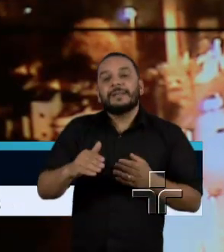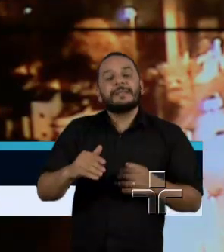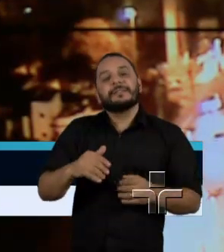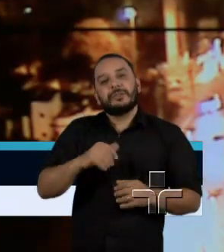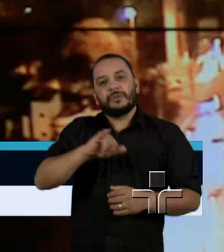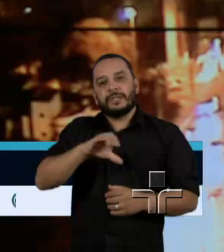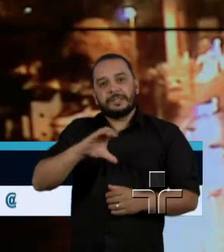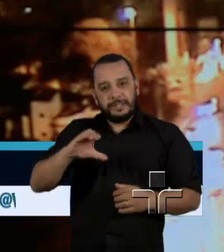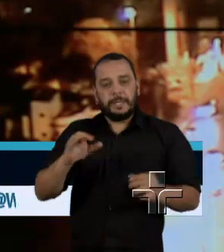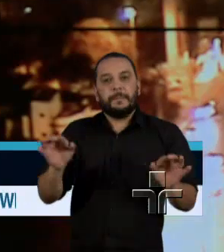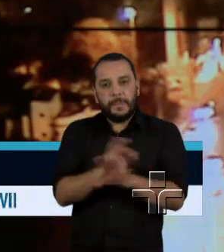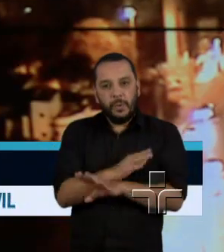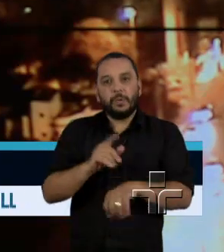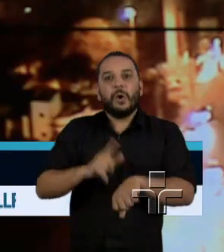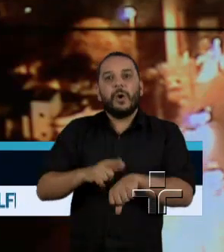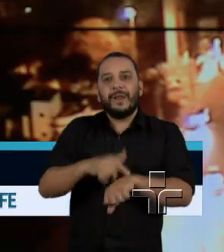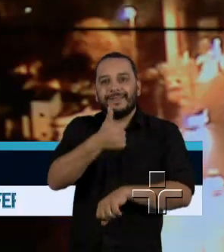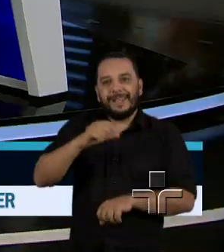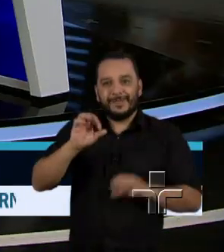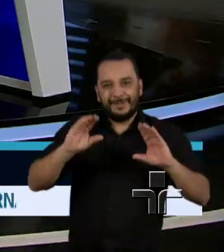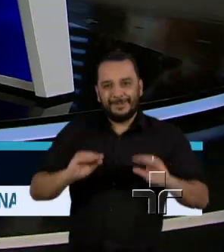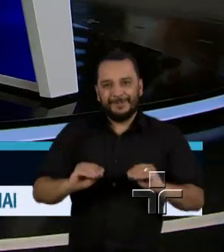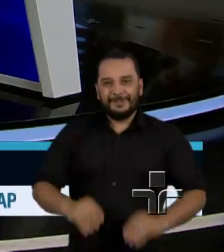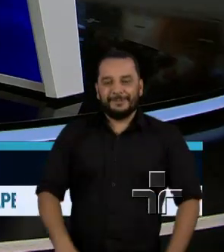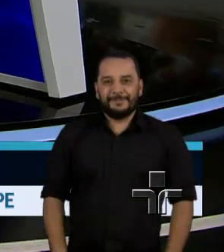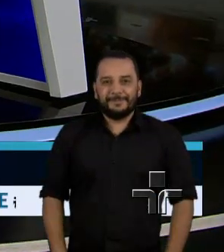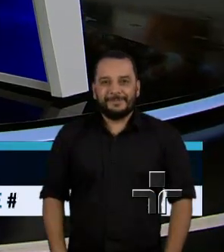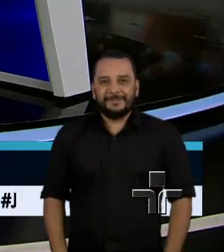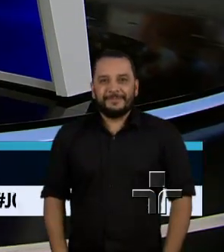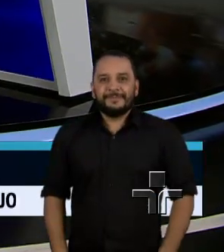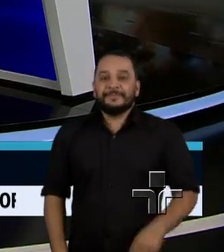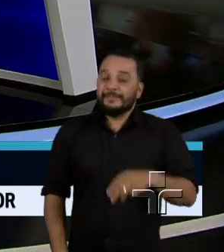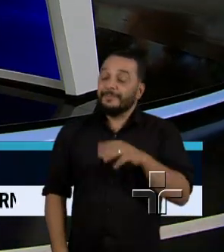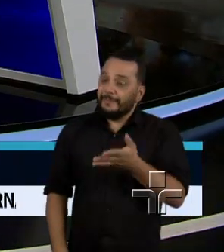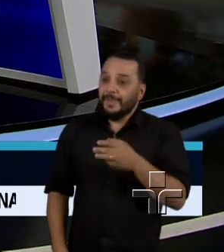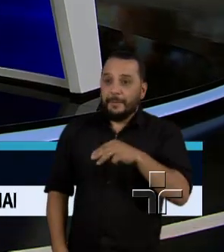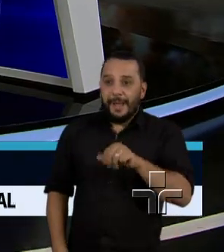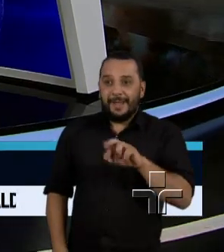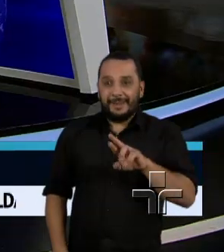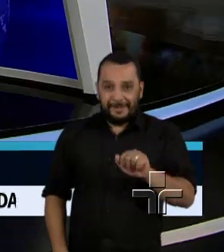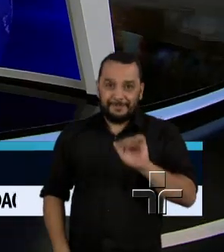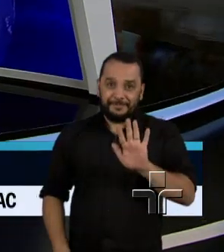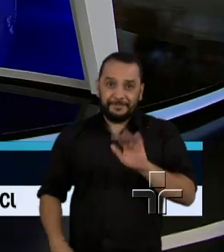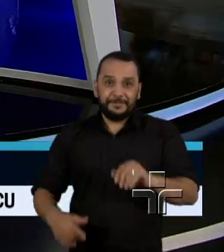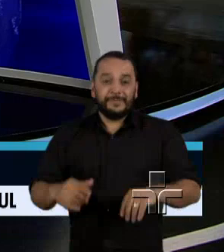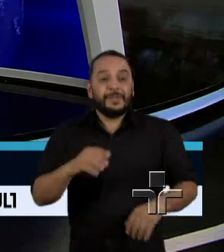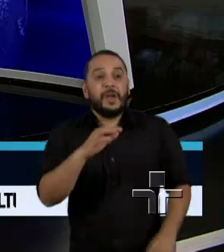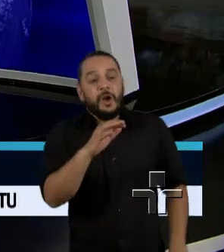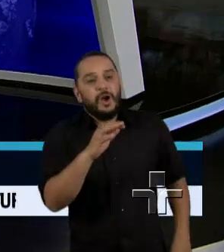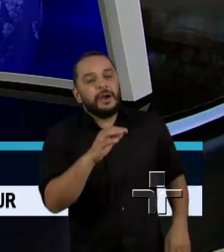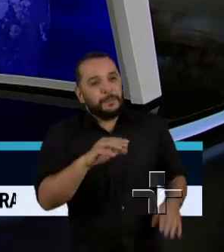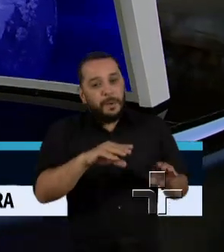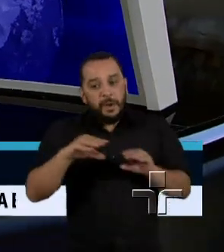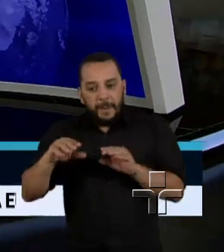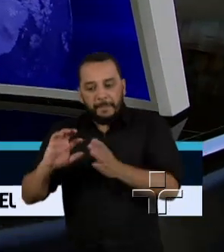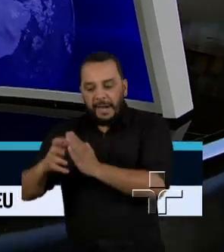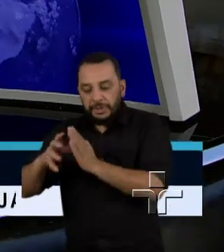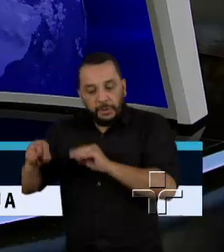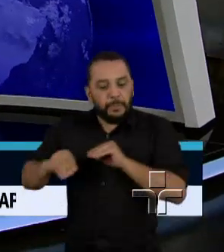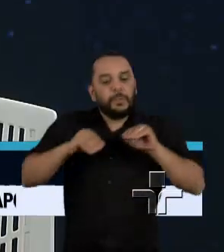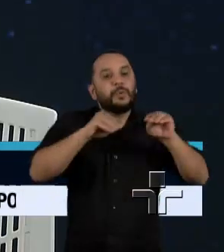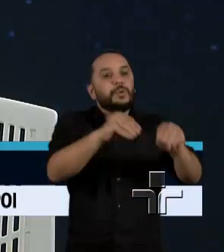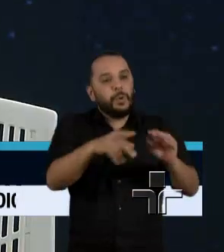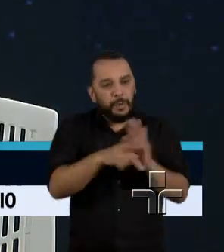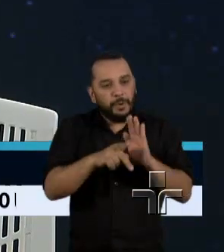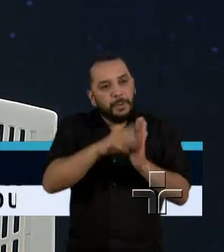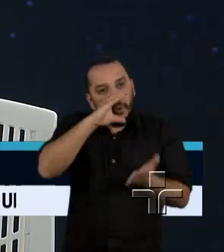Jornal da Cultura, às 10 da noite. Mara, consta que a ida do Alexandre Frota para o Ninho Tucano, a avaliação dos